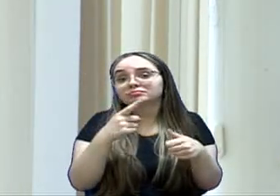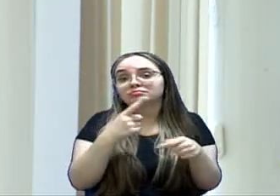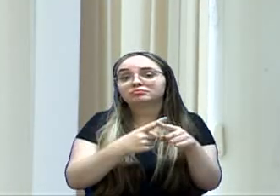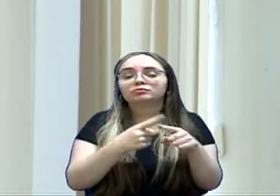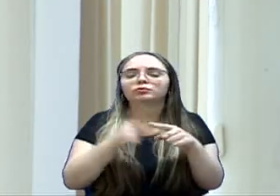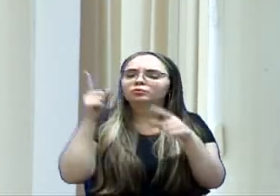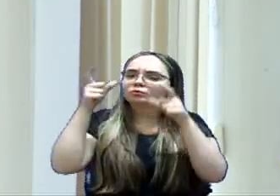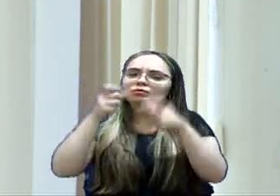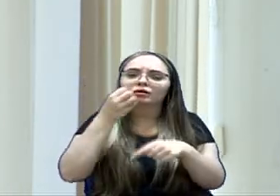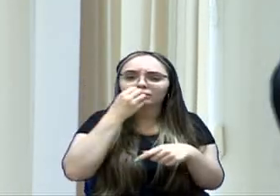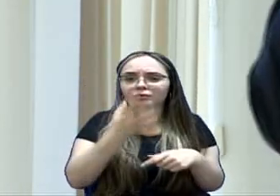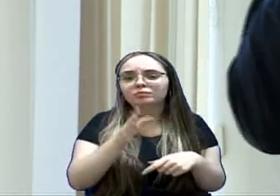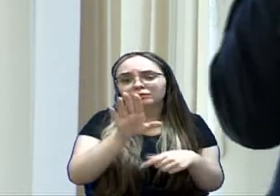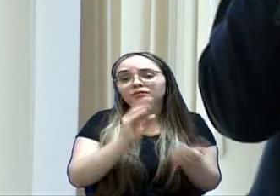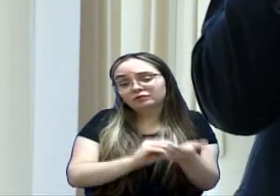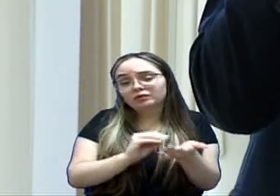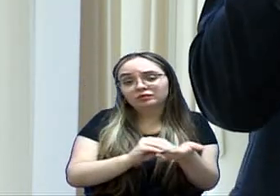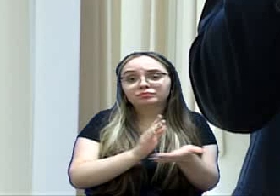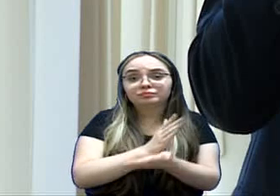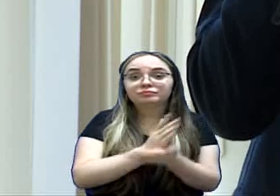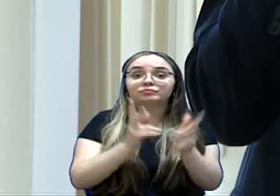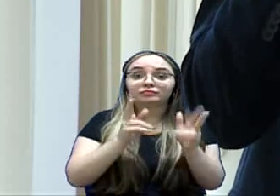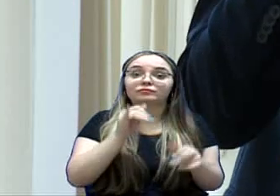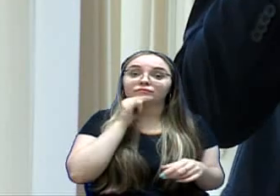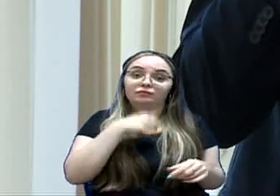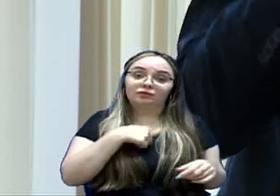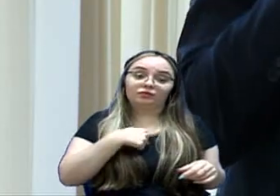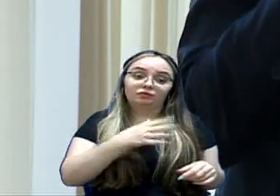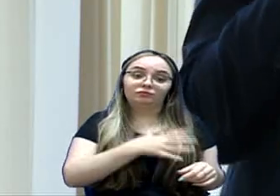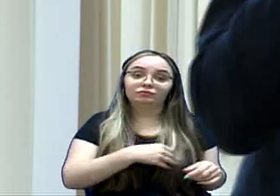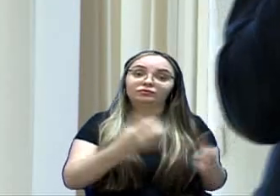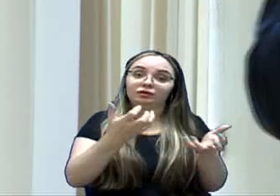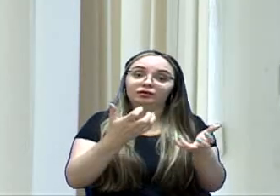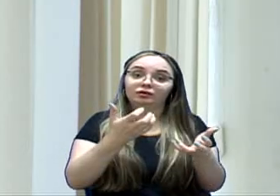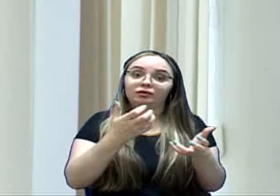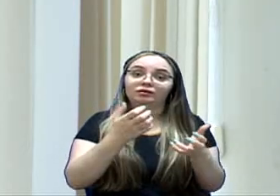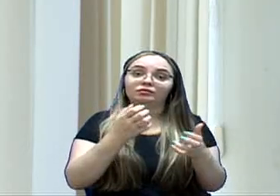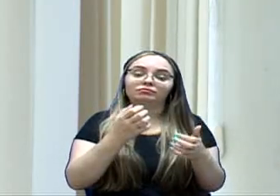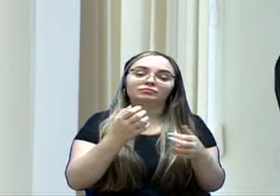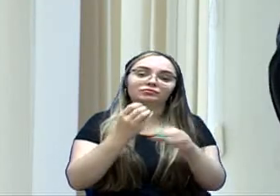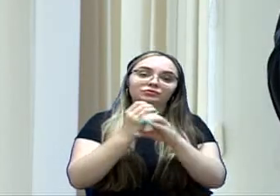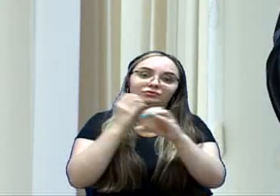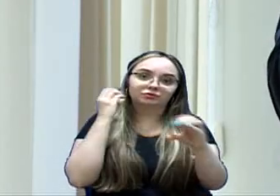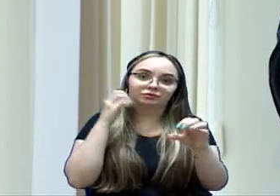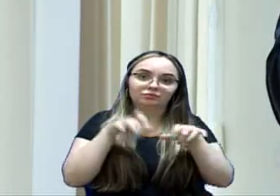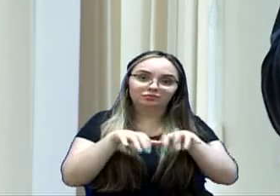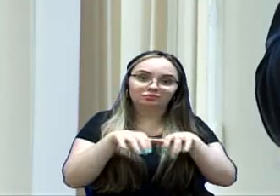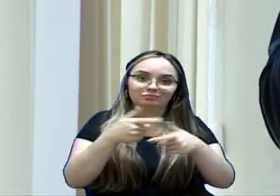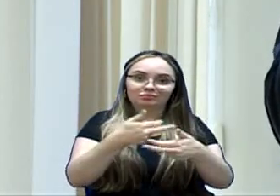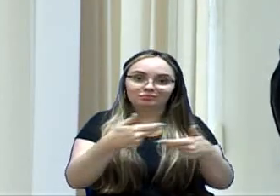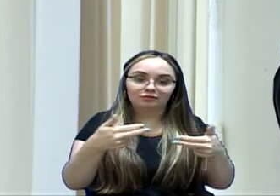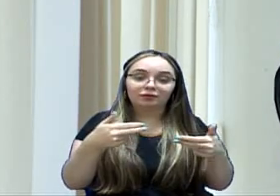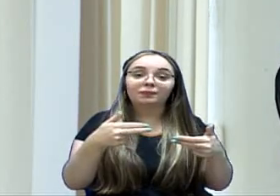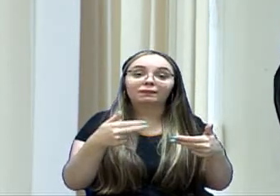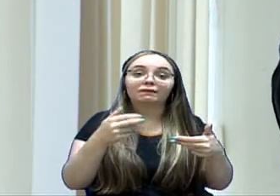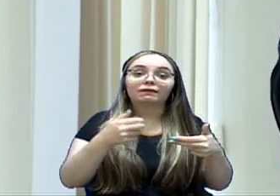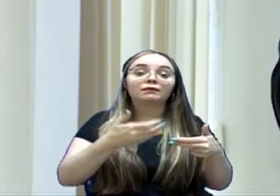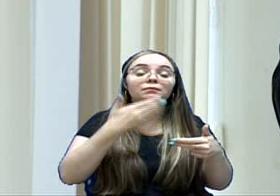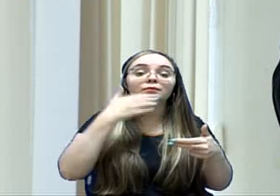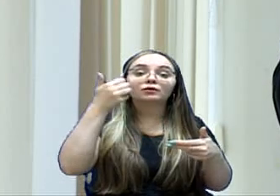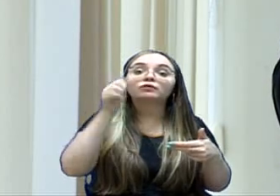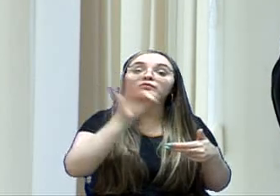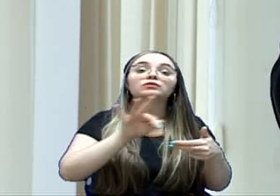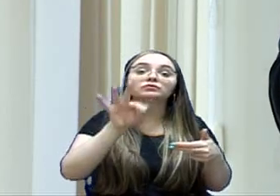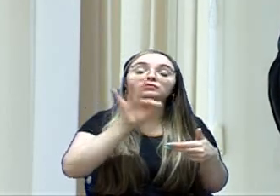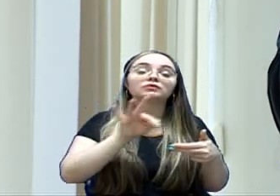região maravilhosa. Do mesmo jeito que meu filho queria fazer engenharia da computação, então, para a gente ser justo, onde ele tinha as melhores faculdades de